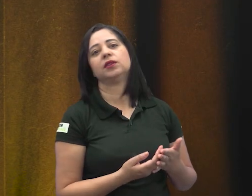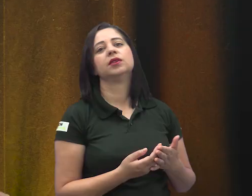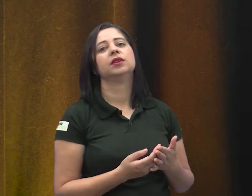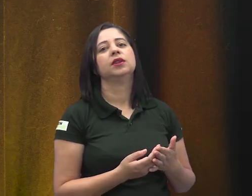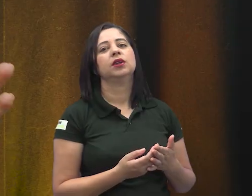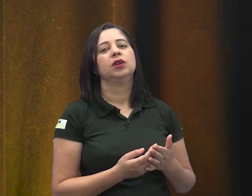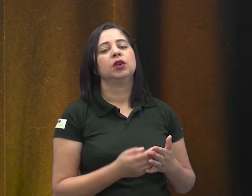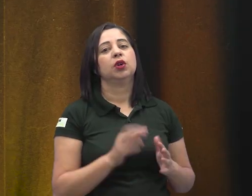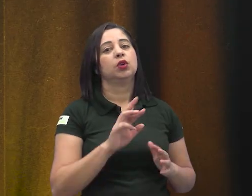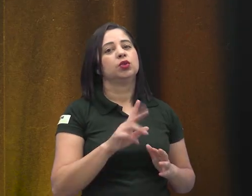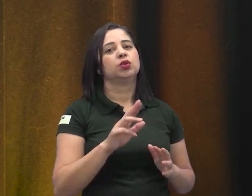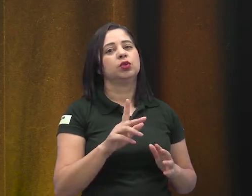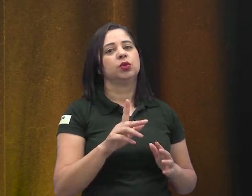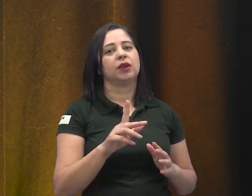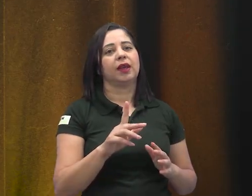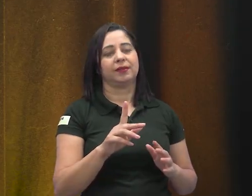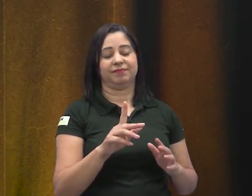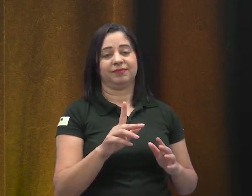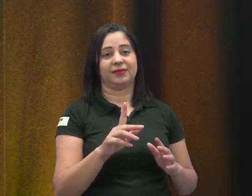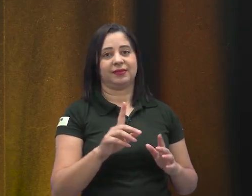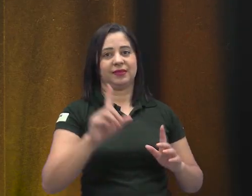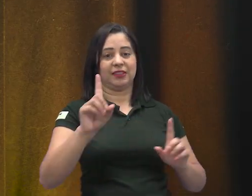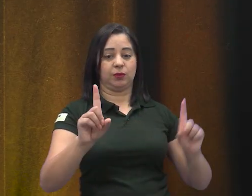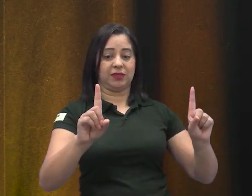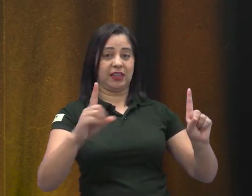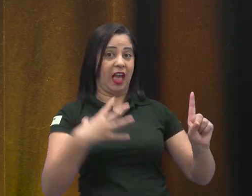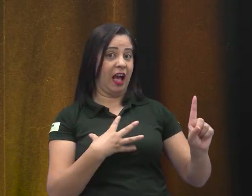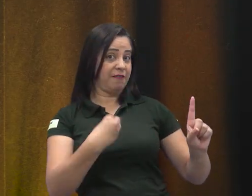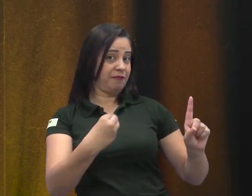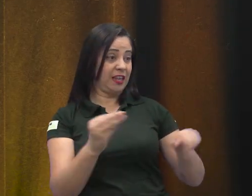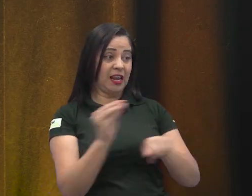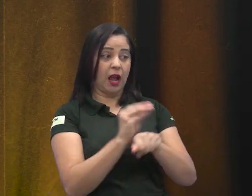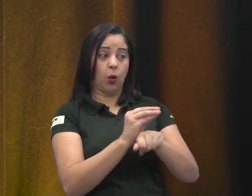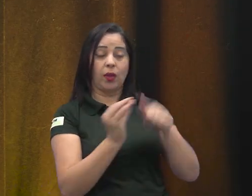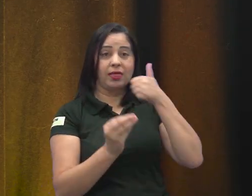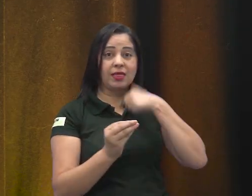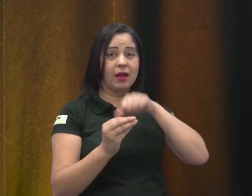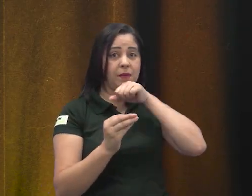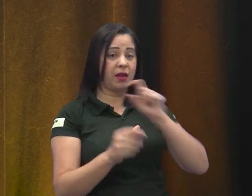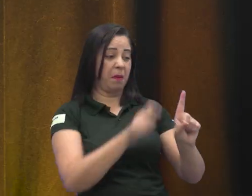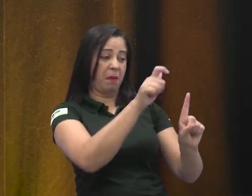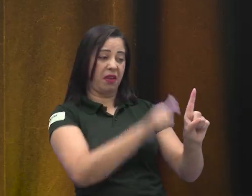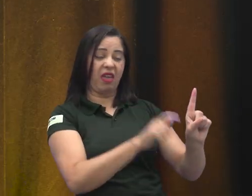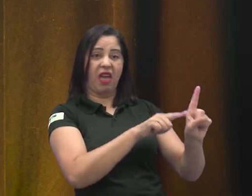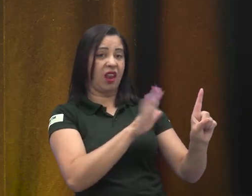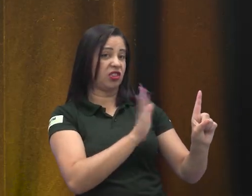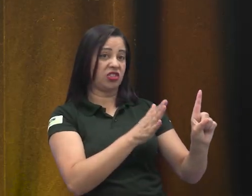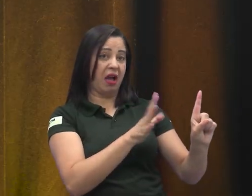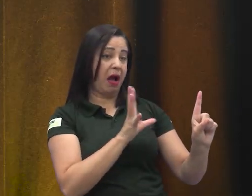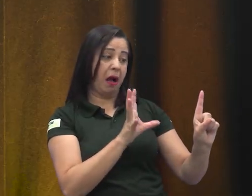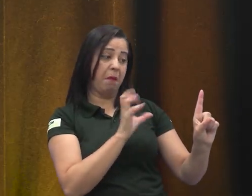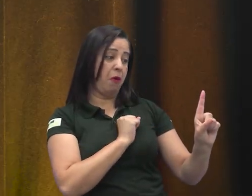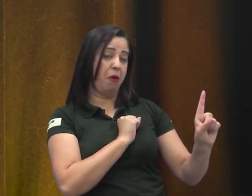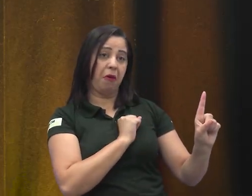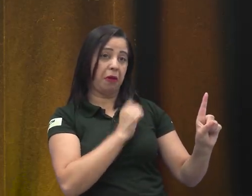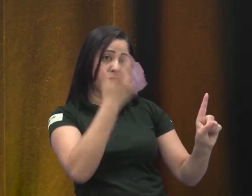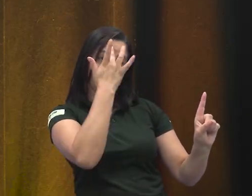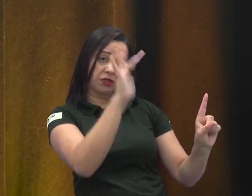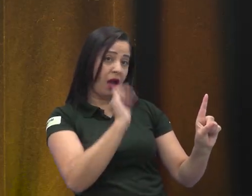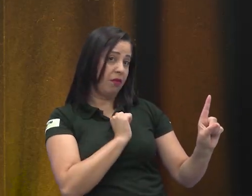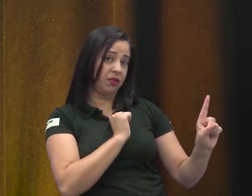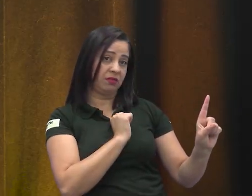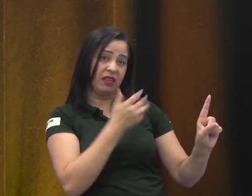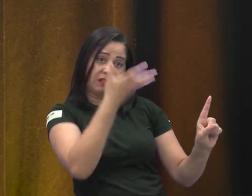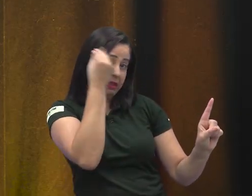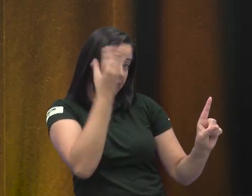é que não é bem uma relação mãe e filha, é filha-mãe. Porque a mãe, ela já não sabe mais o que é amor. Ela